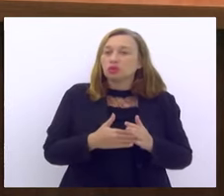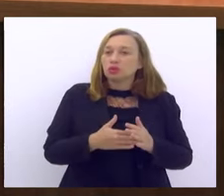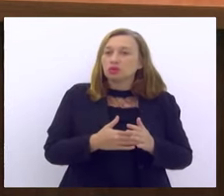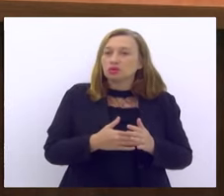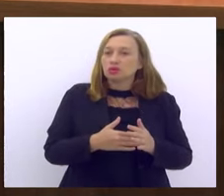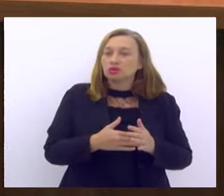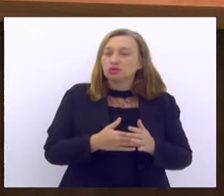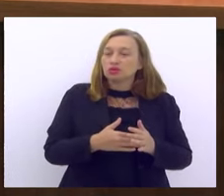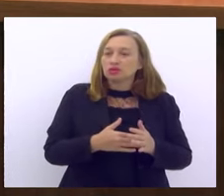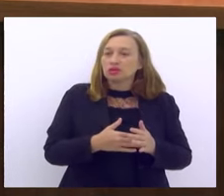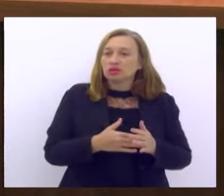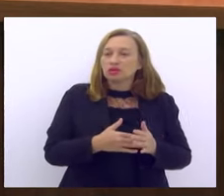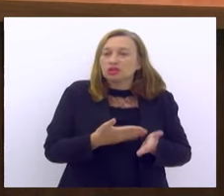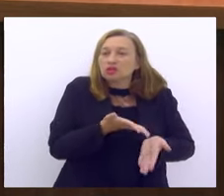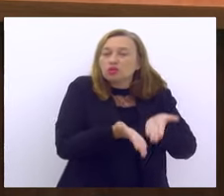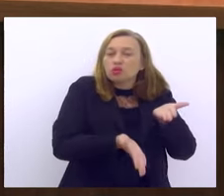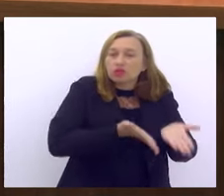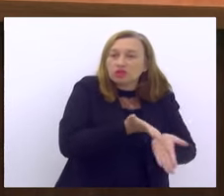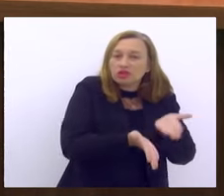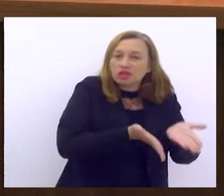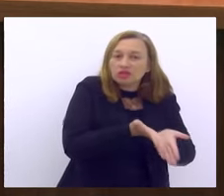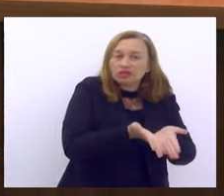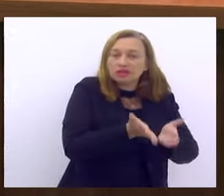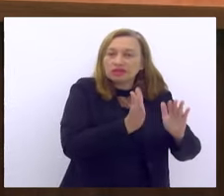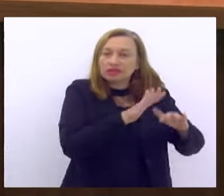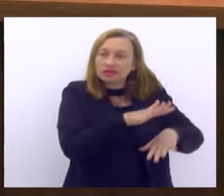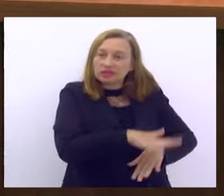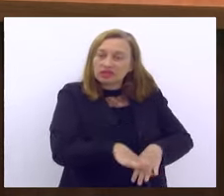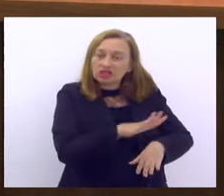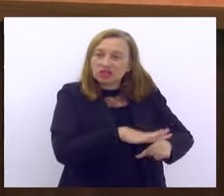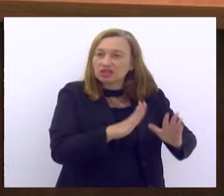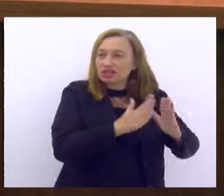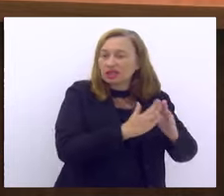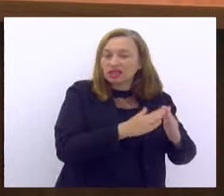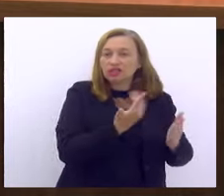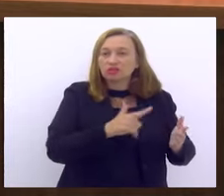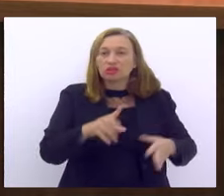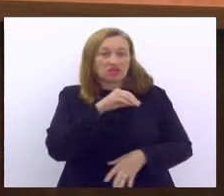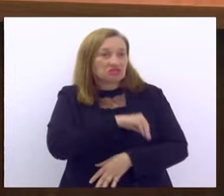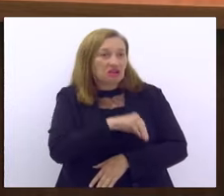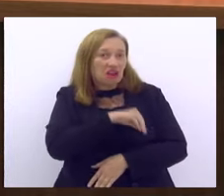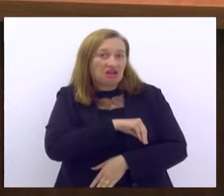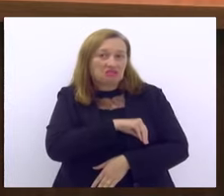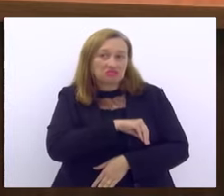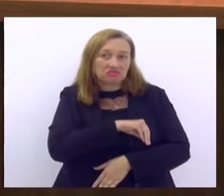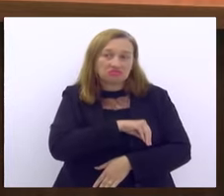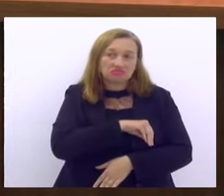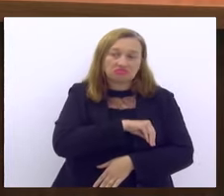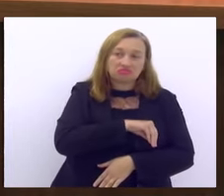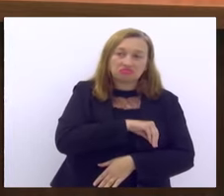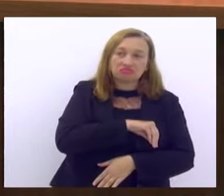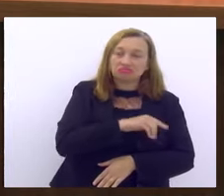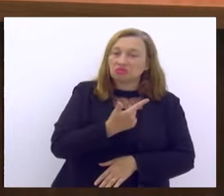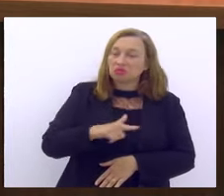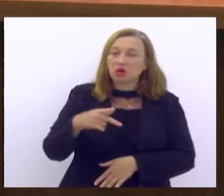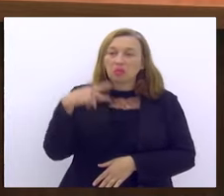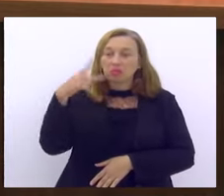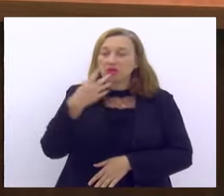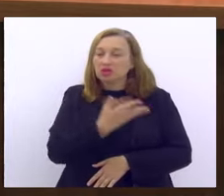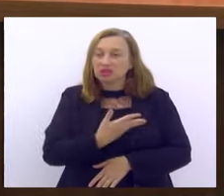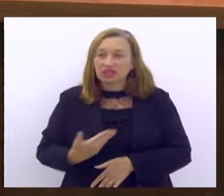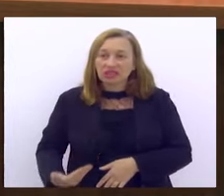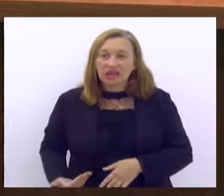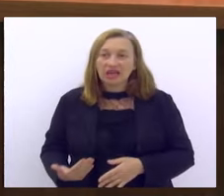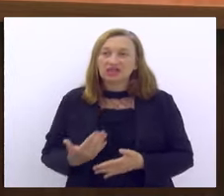com o cuidado doméstico e na casa e não tem aí o seu salário e nenhuma política que garanta